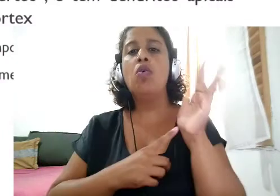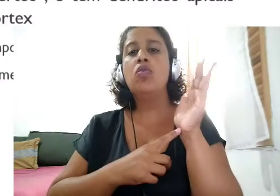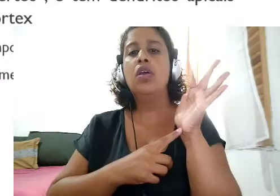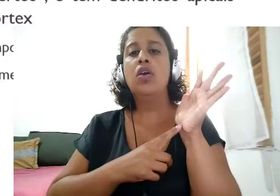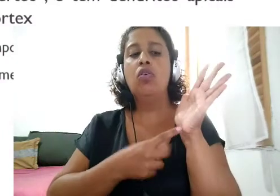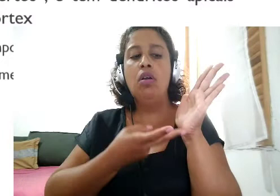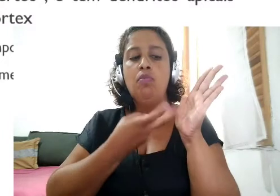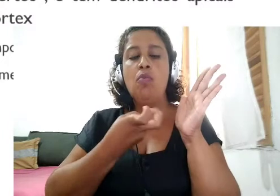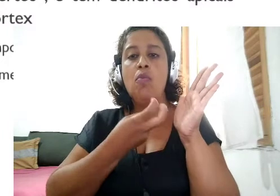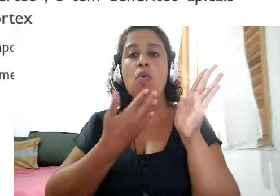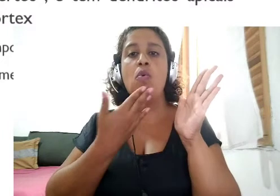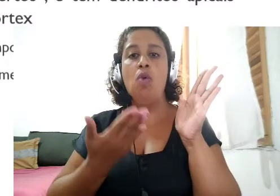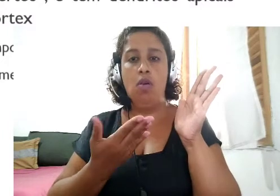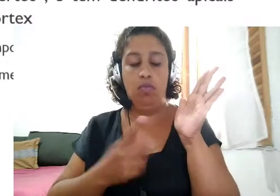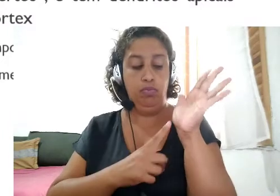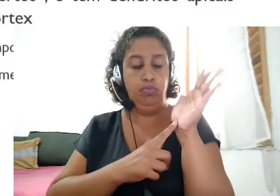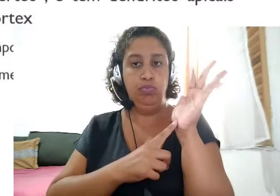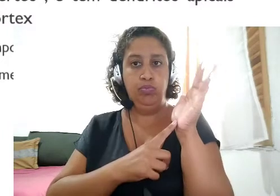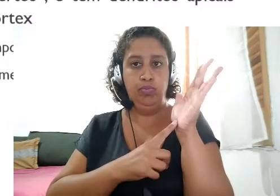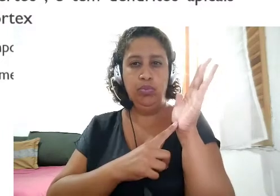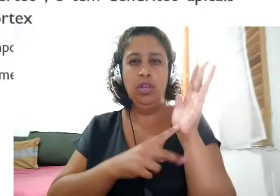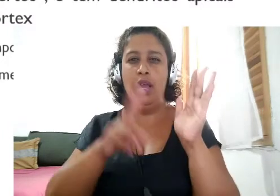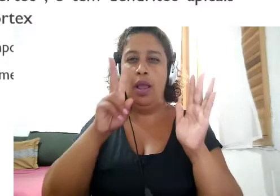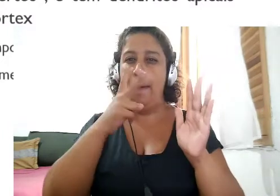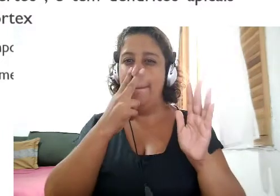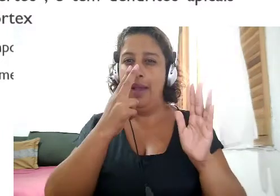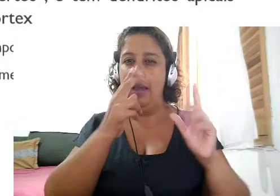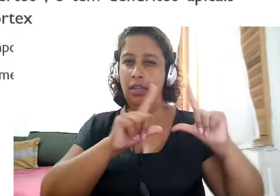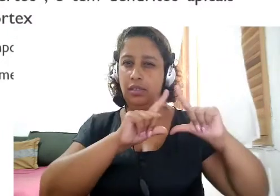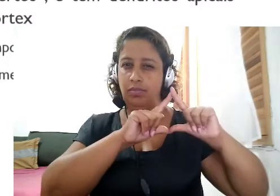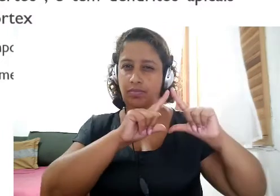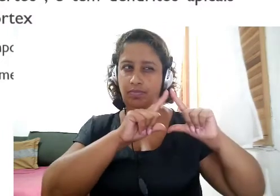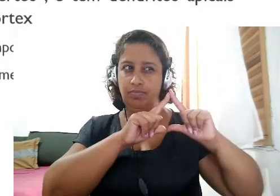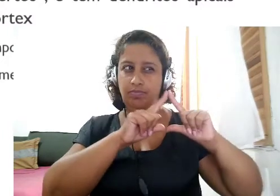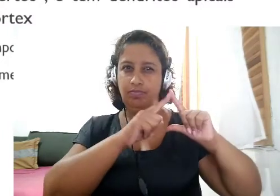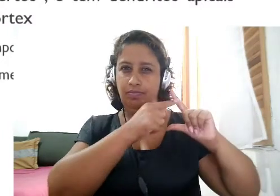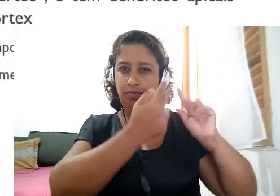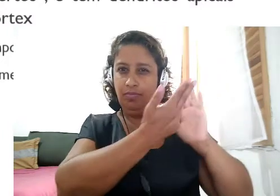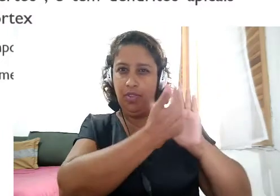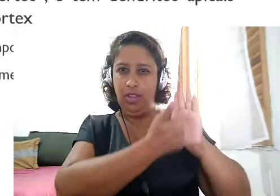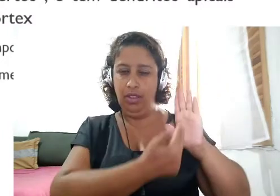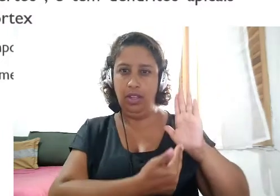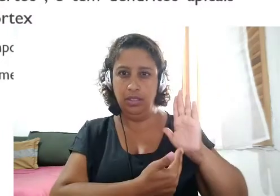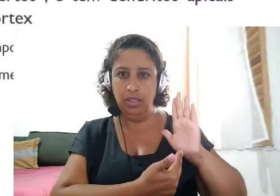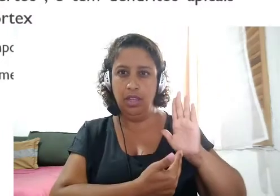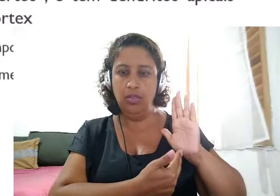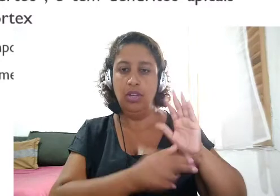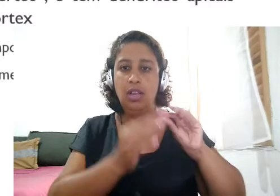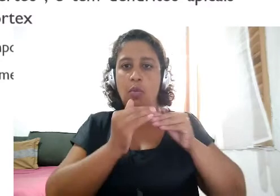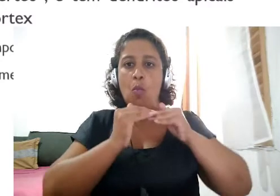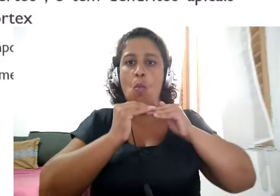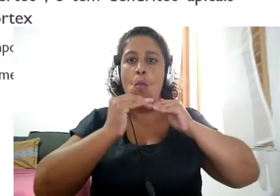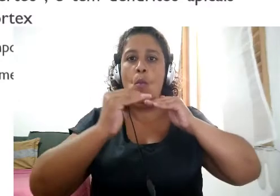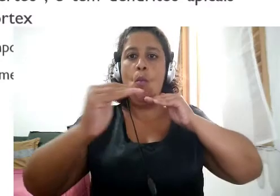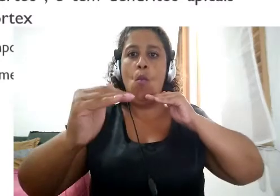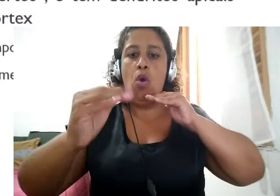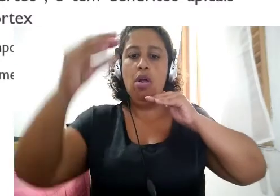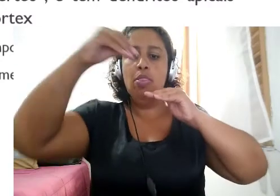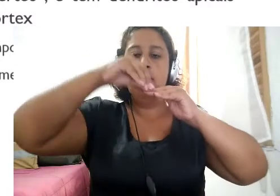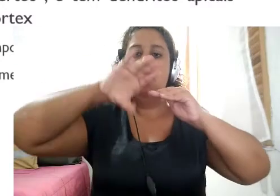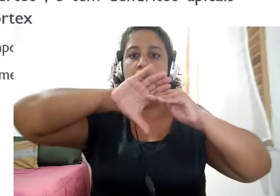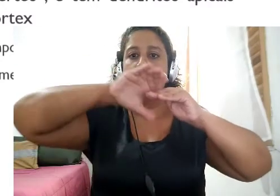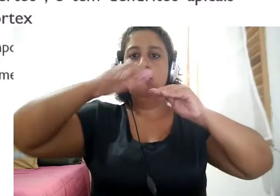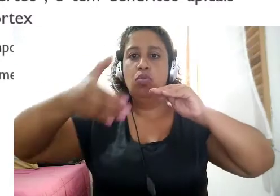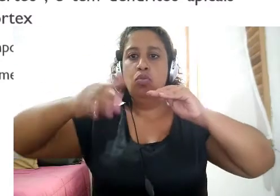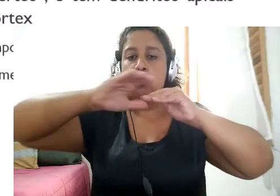gerados principalmente pelos neurônios piramidais, que são verticalmente orientados e perpendiculares ao córtex. Eles formam campos abertos e